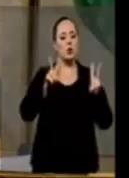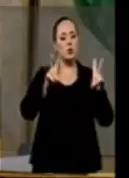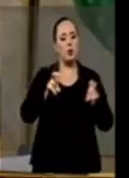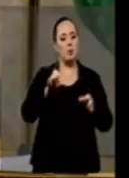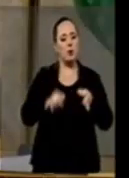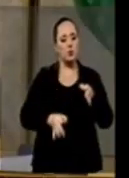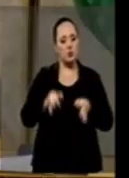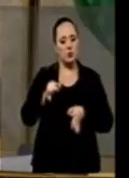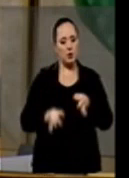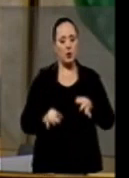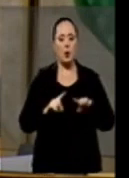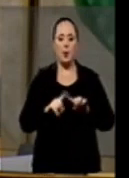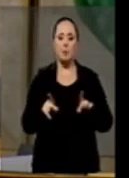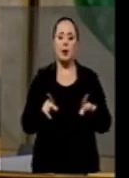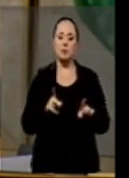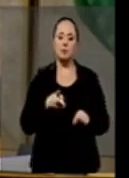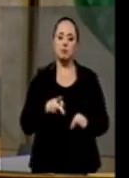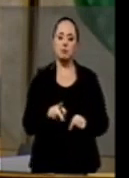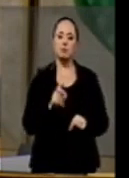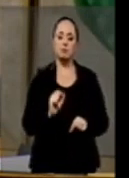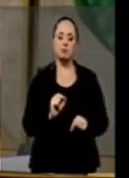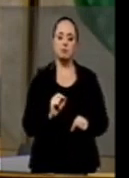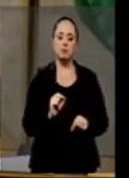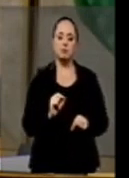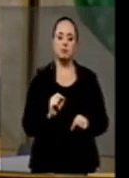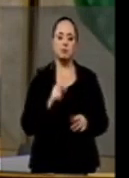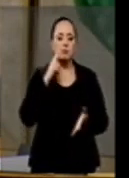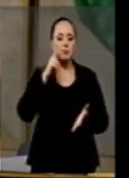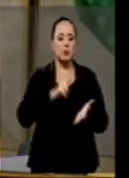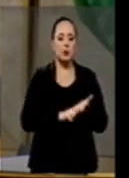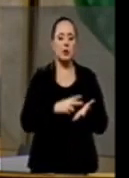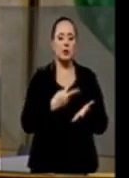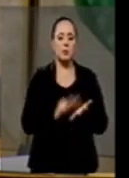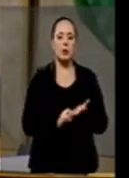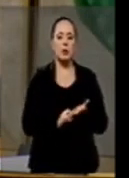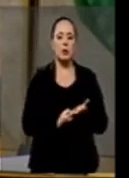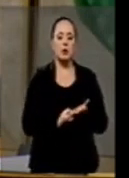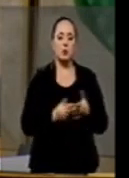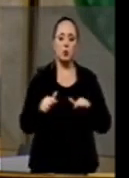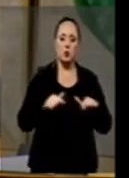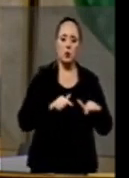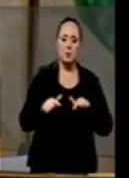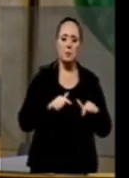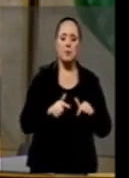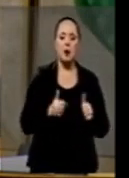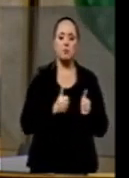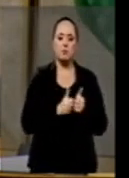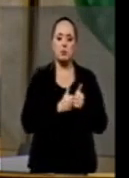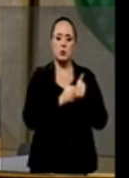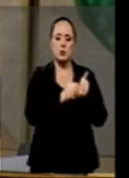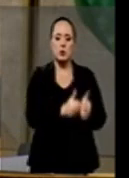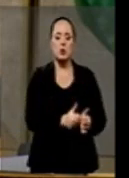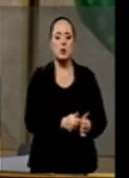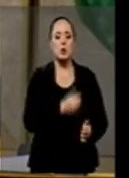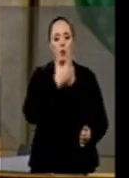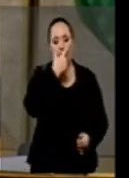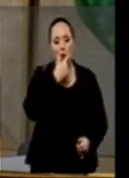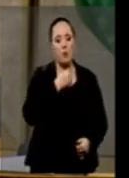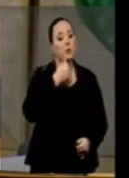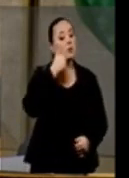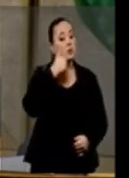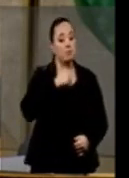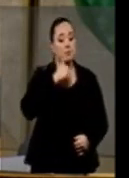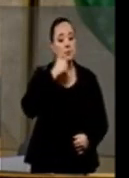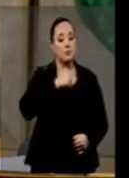mas servem de norte interpretativo das condutas a serem seguidas por homens e mulheres